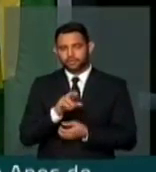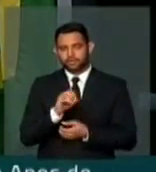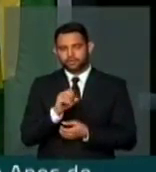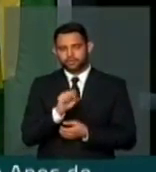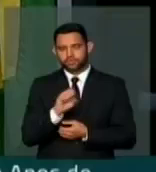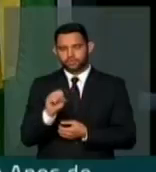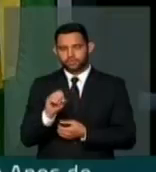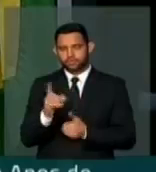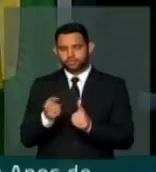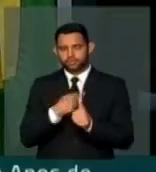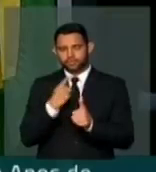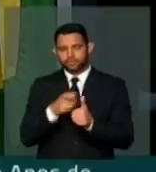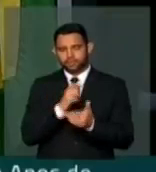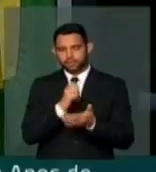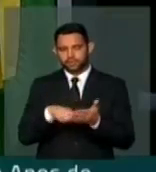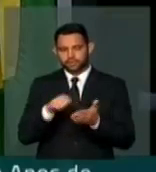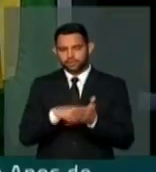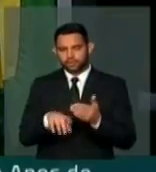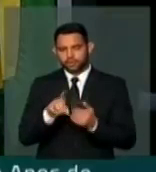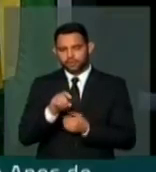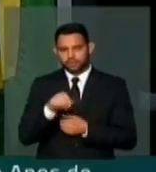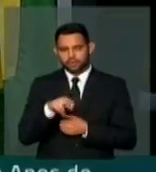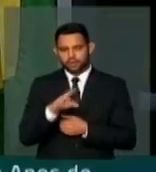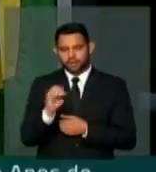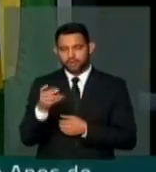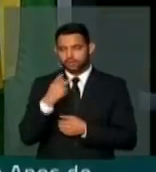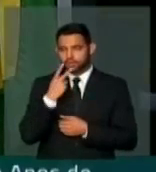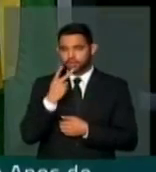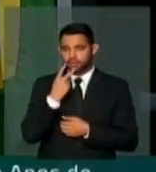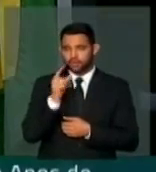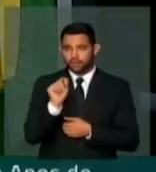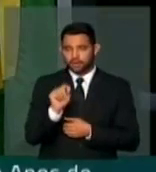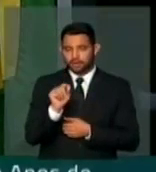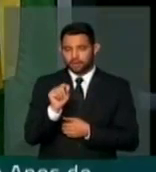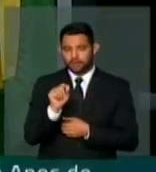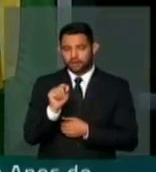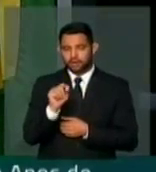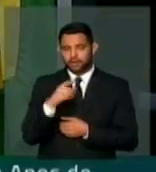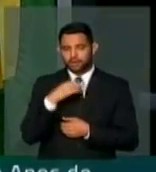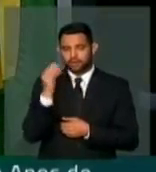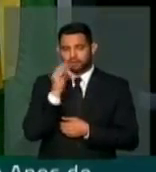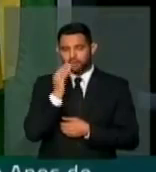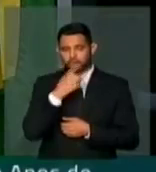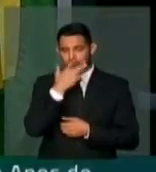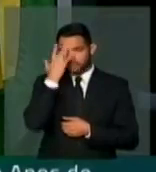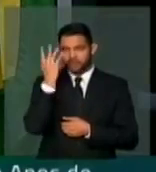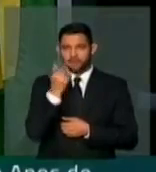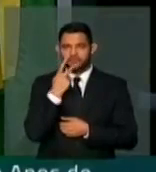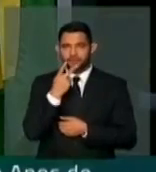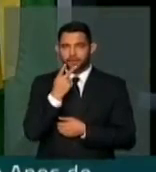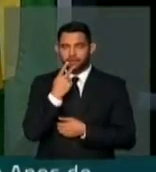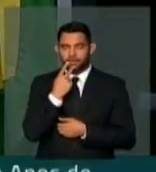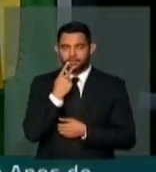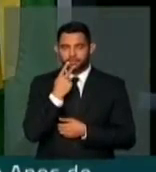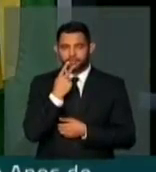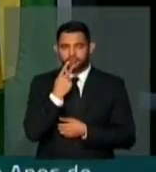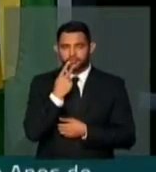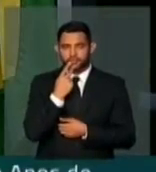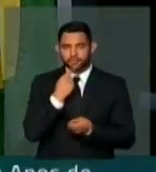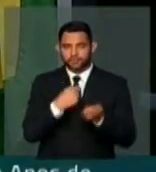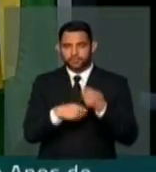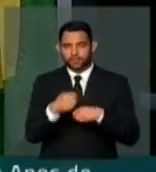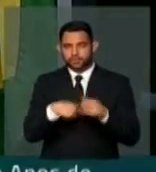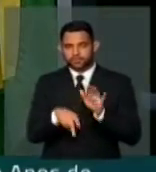Rousseau, um dos primeiros escritores democráticos, dizia que tão logo alguém diga dos